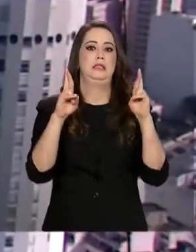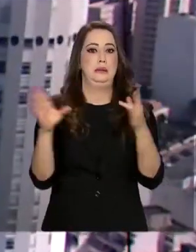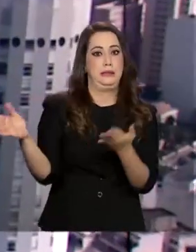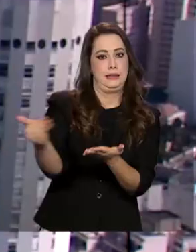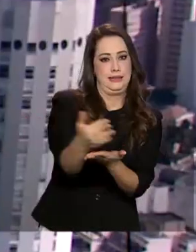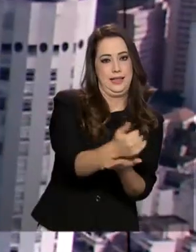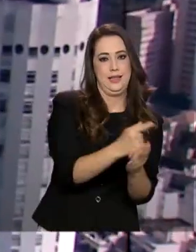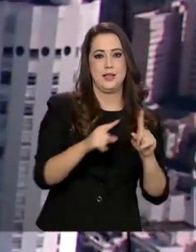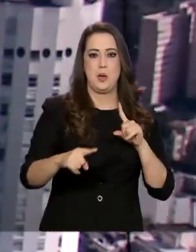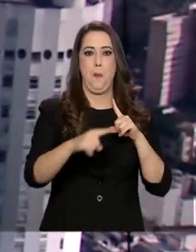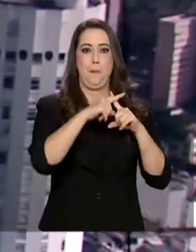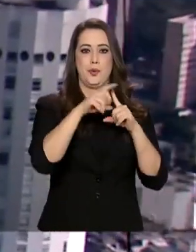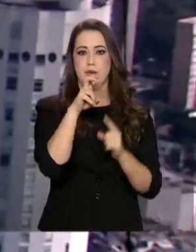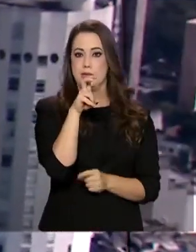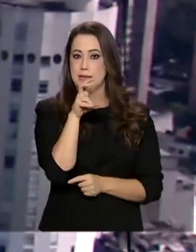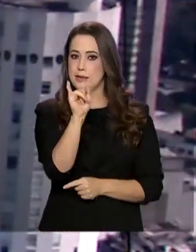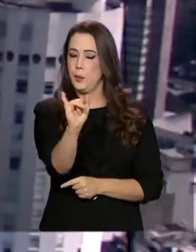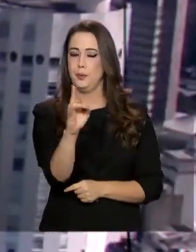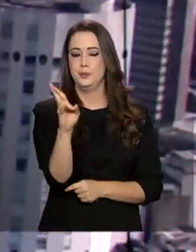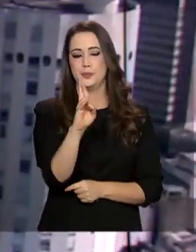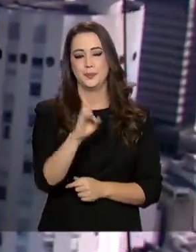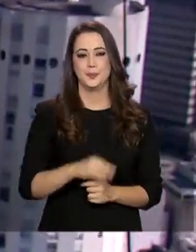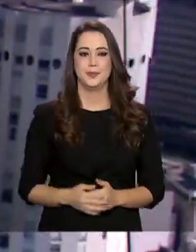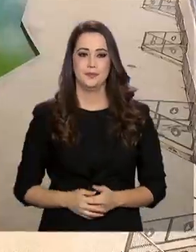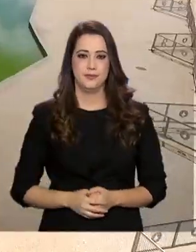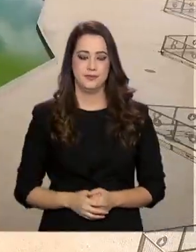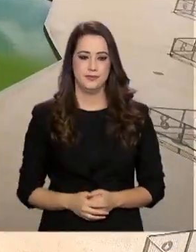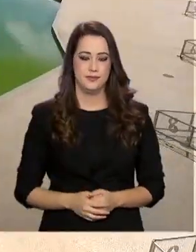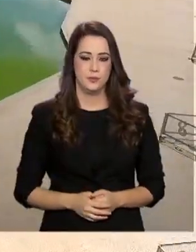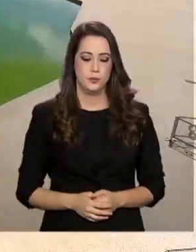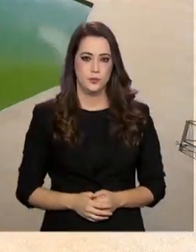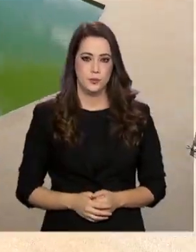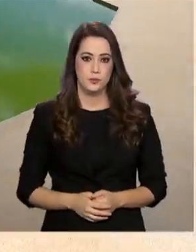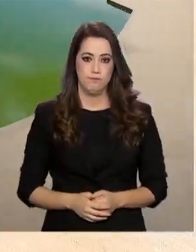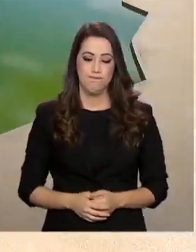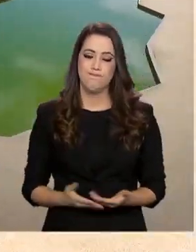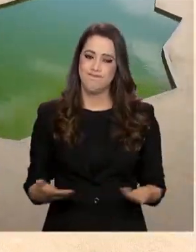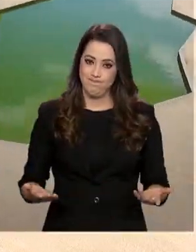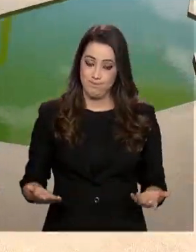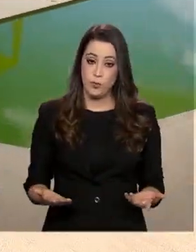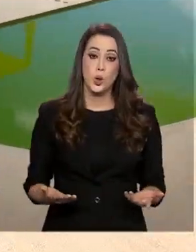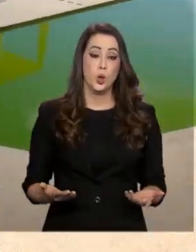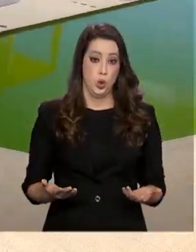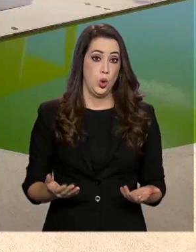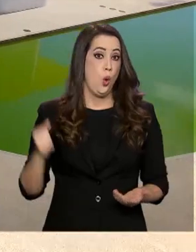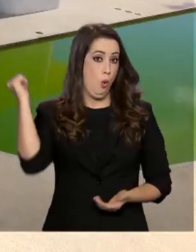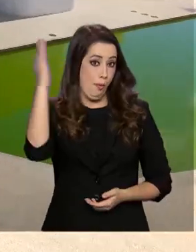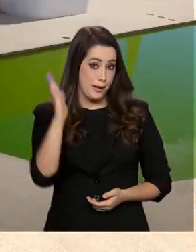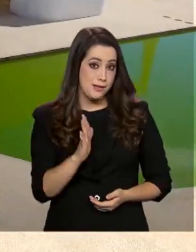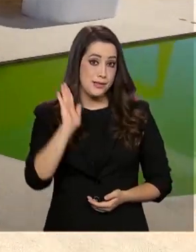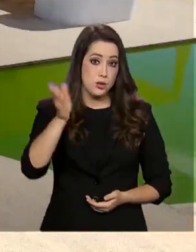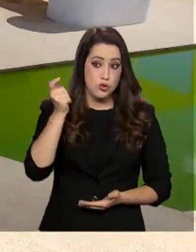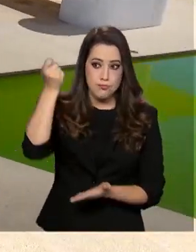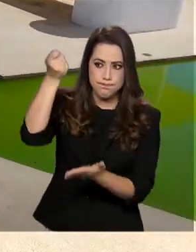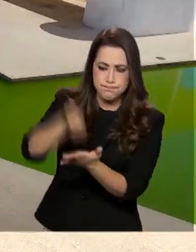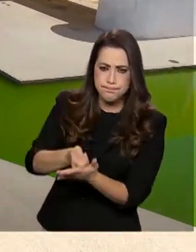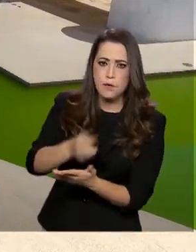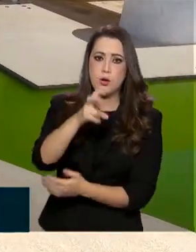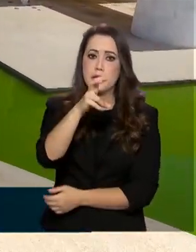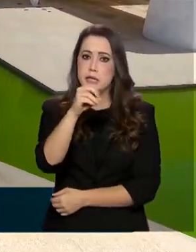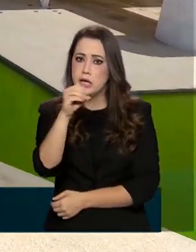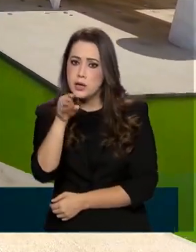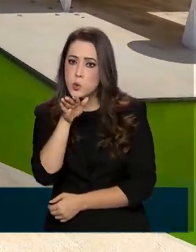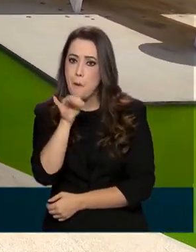positiva de R 5 bilhões. O governo brasileiro já desembolsou mais de R$ 500 bilhões